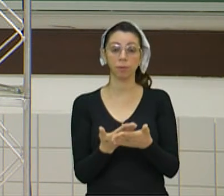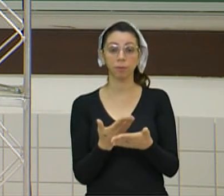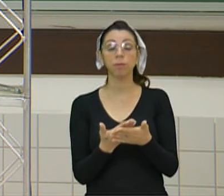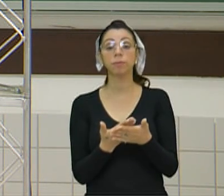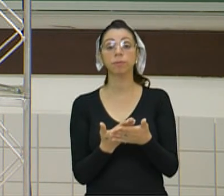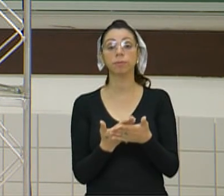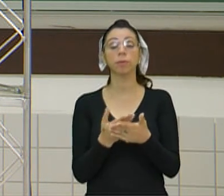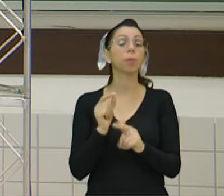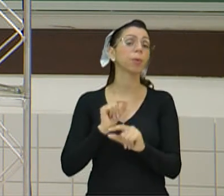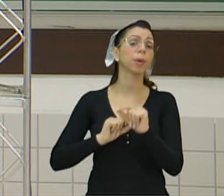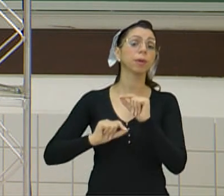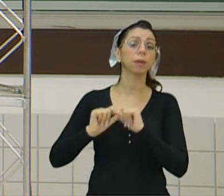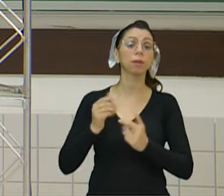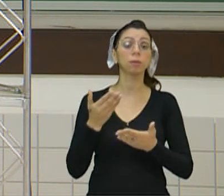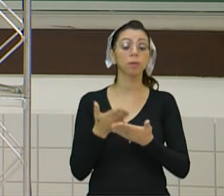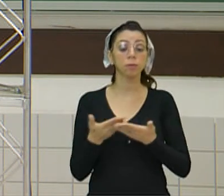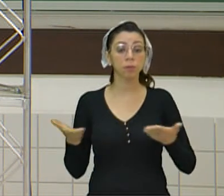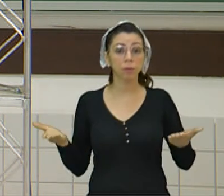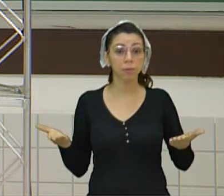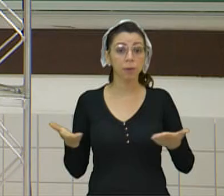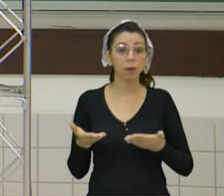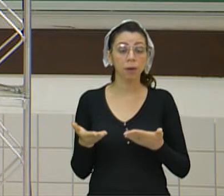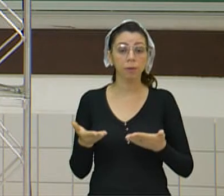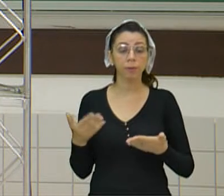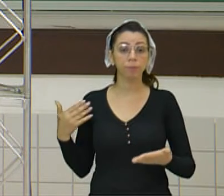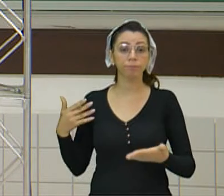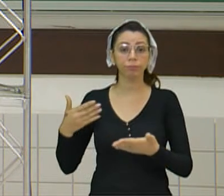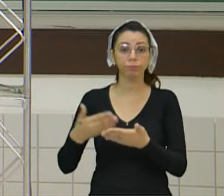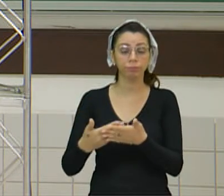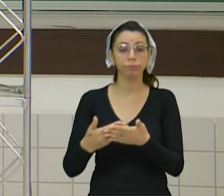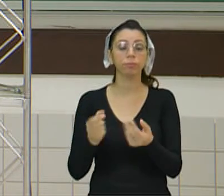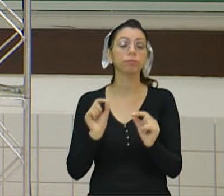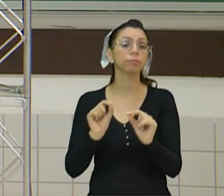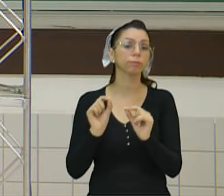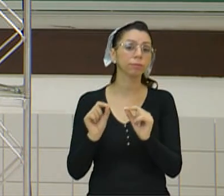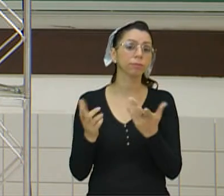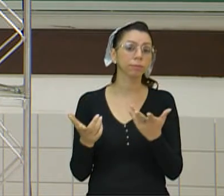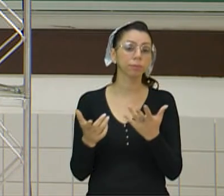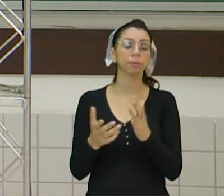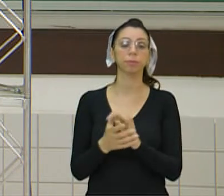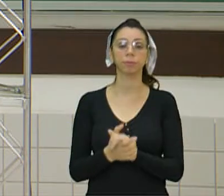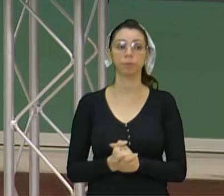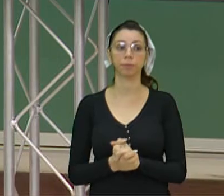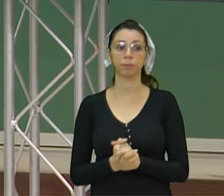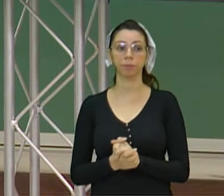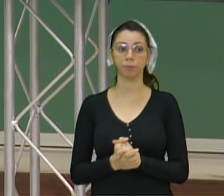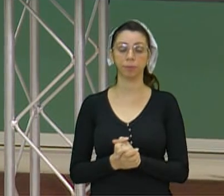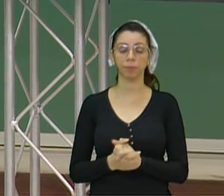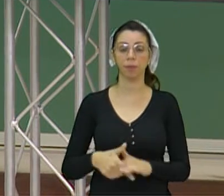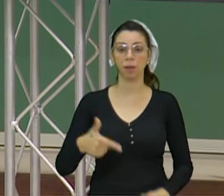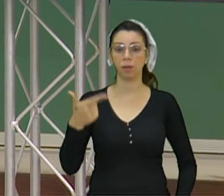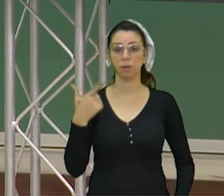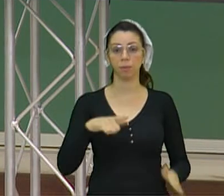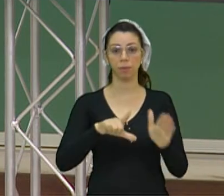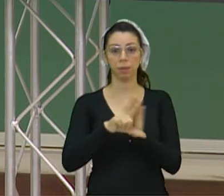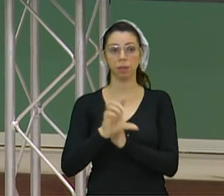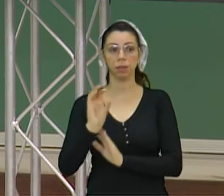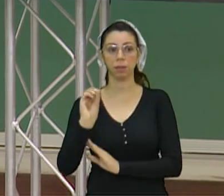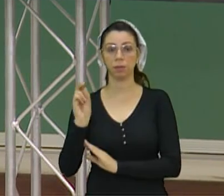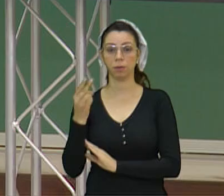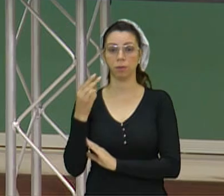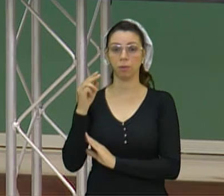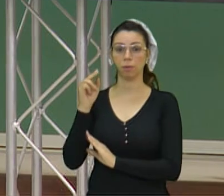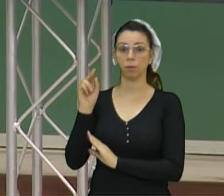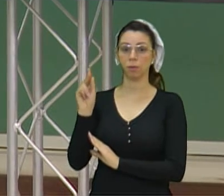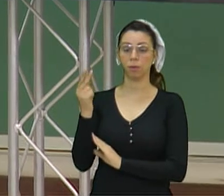aqui o que nós vimos na nossa aulinha de hoje. Nós vimos a segunda lei de Ohm, né? Nós